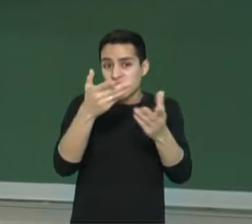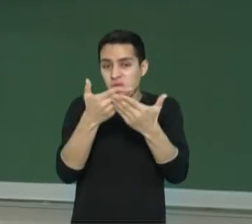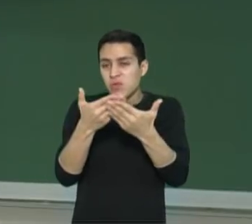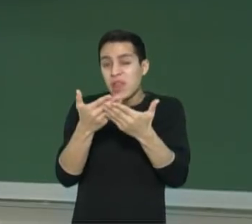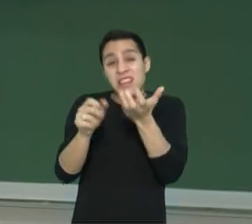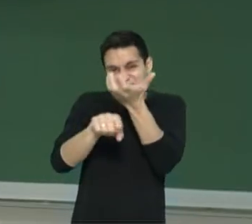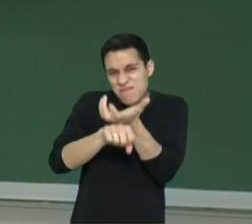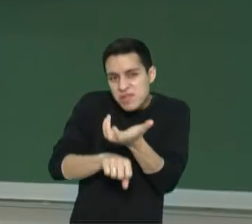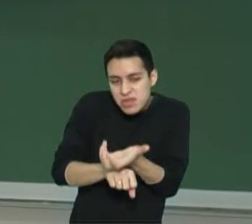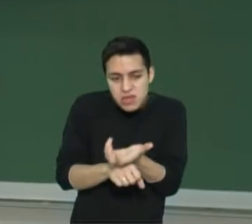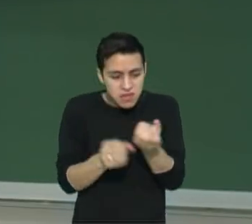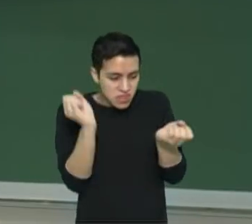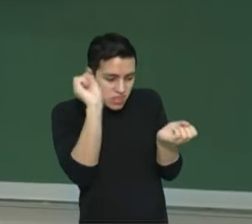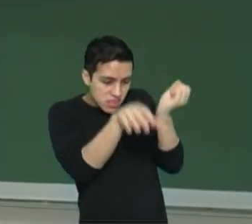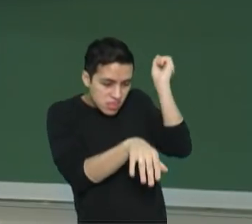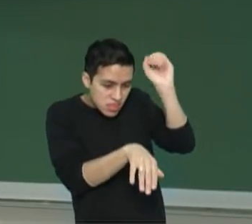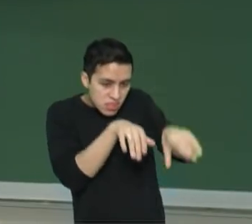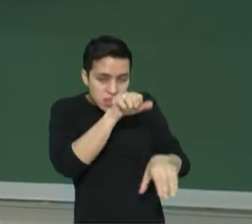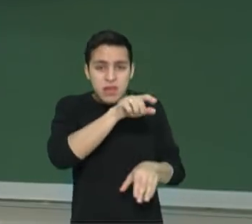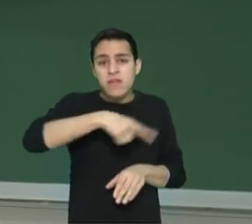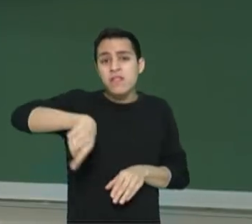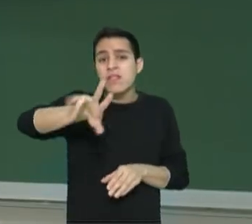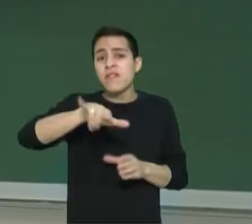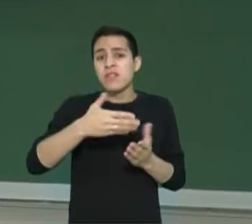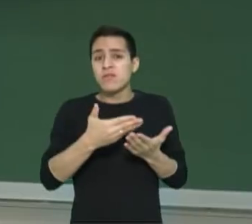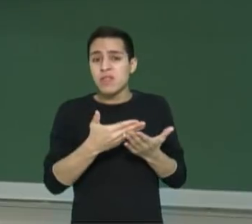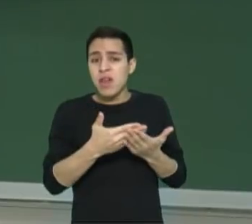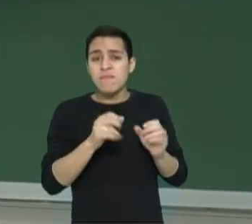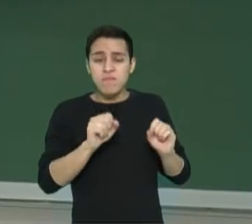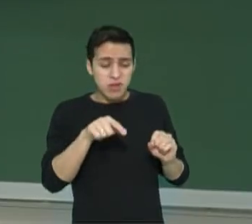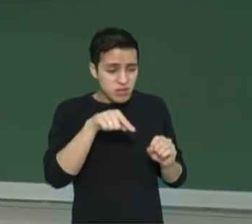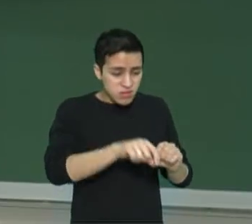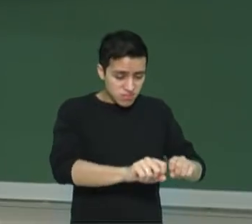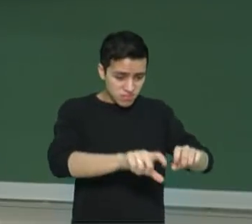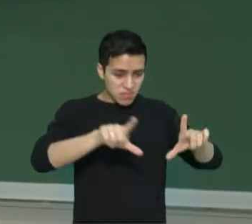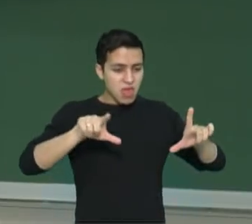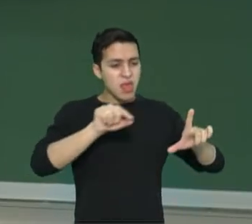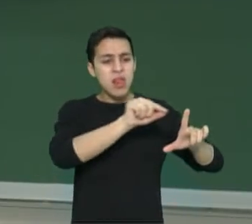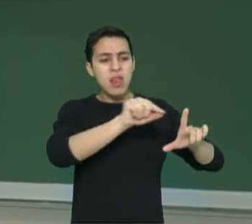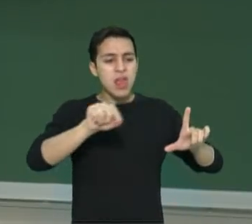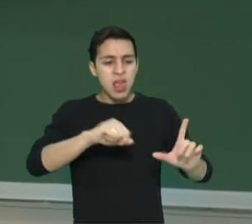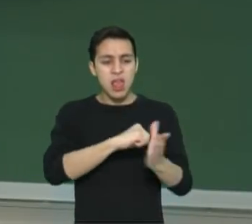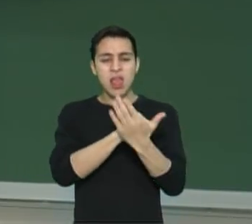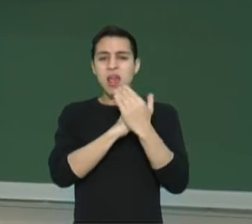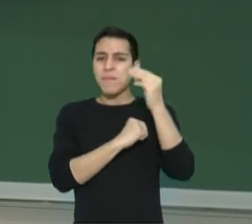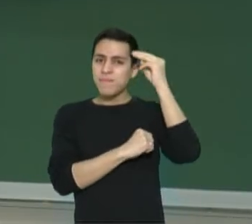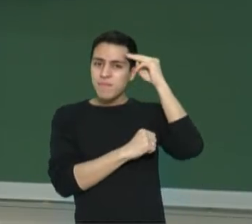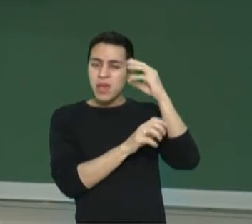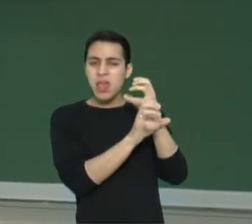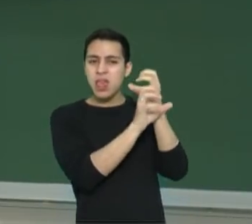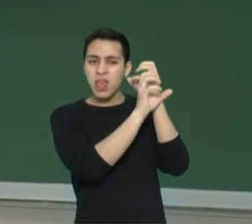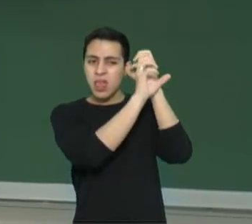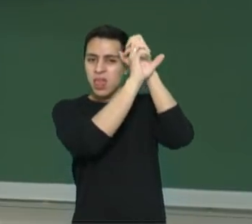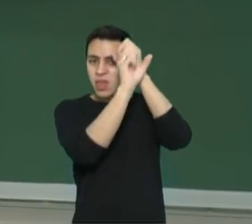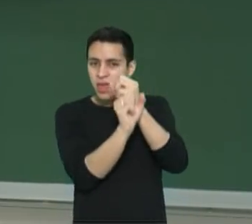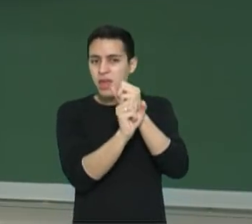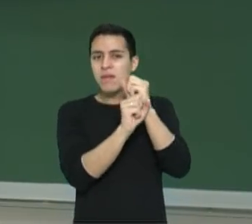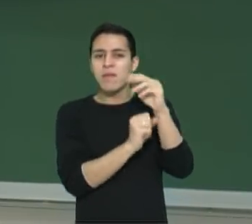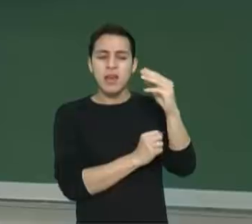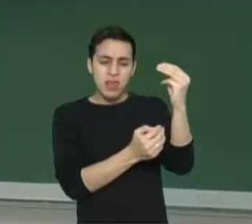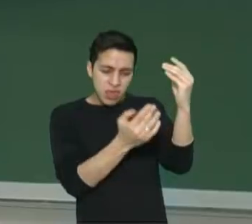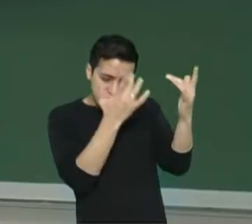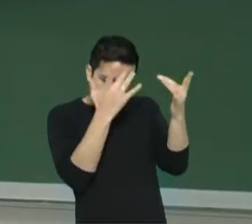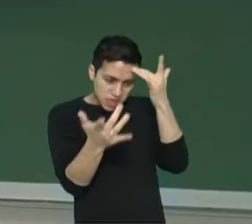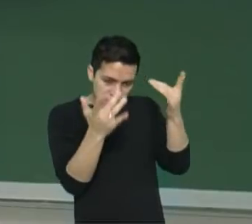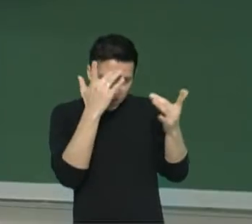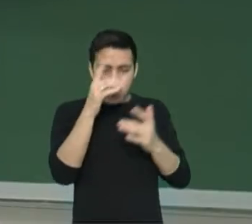vai guardando, porque quando você vai for estudar, você pode estudar também pelo infográfico e a sua memória vai guardando mais, né? É